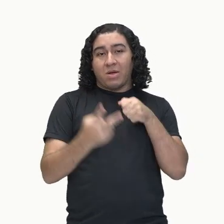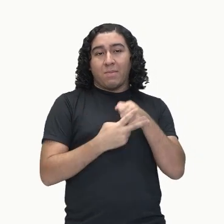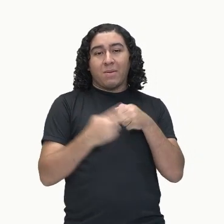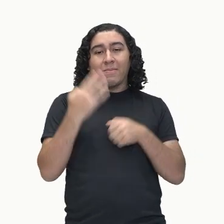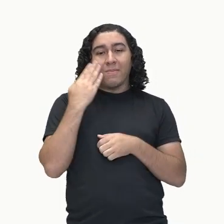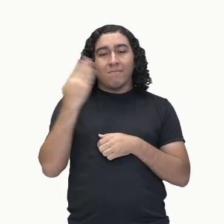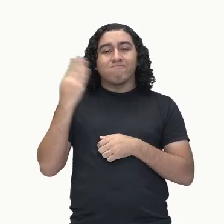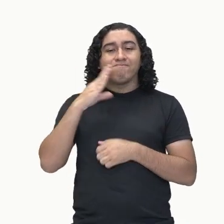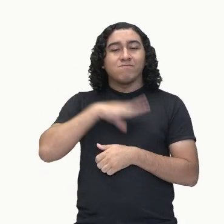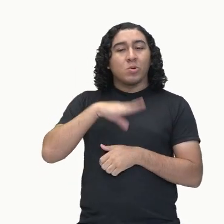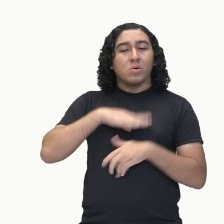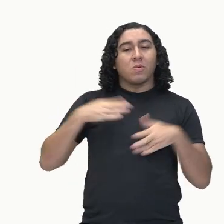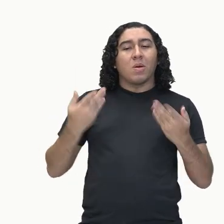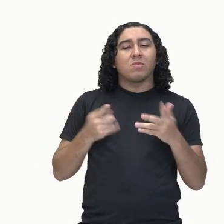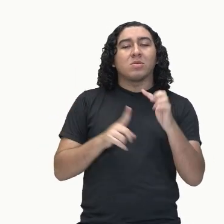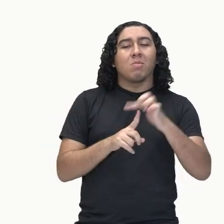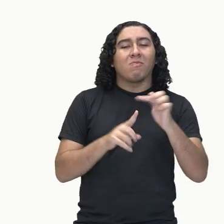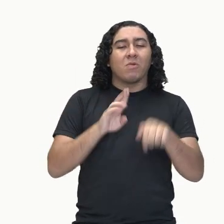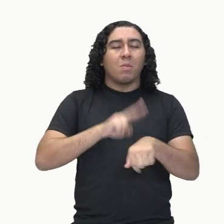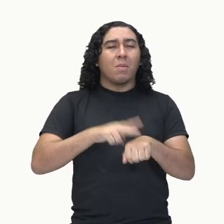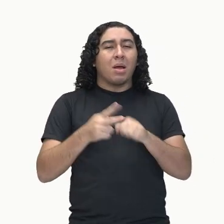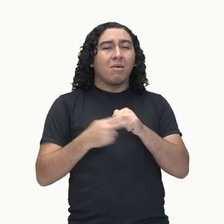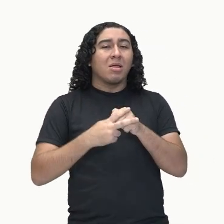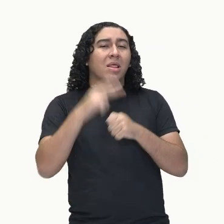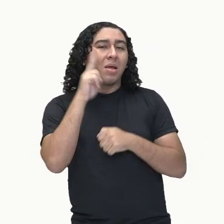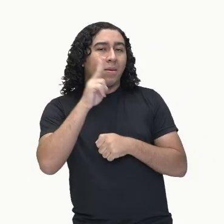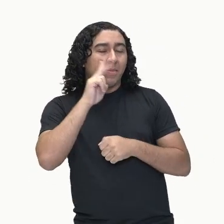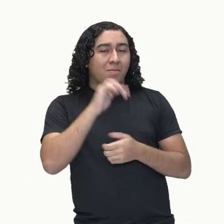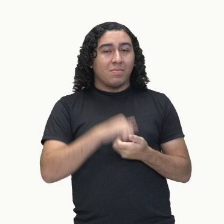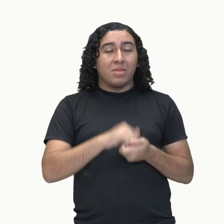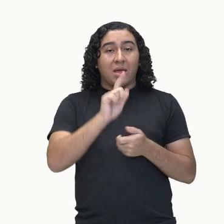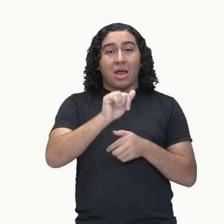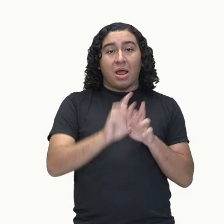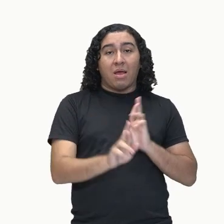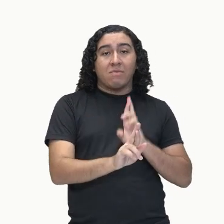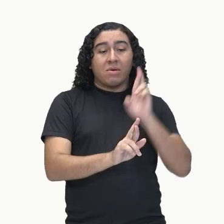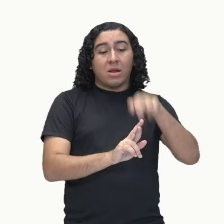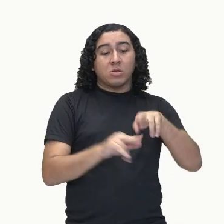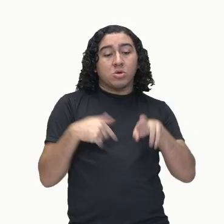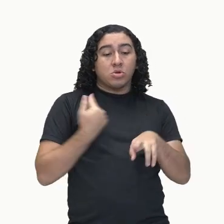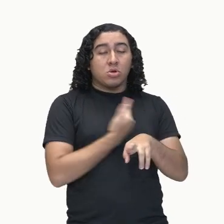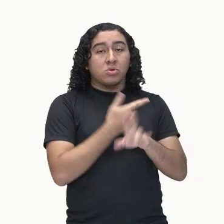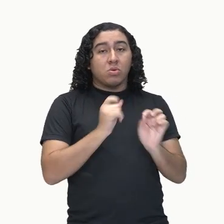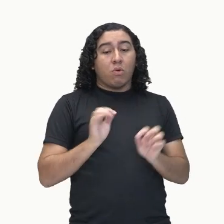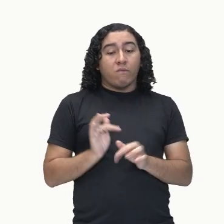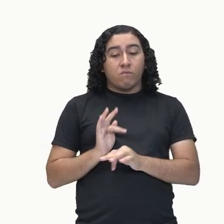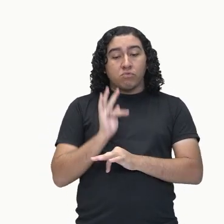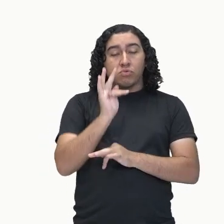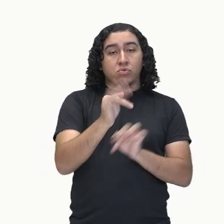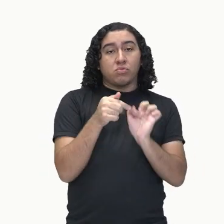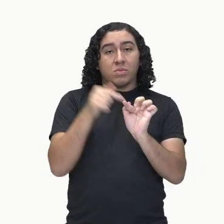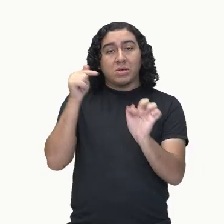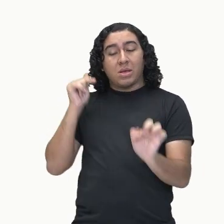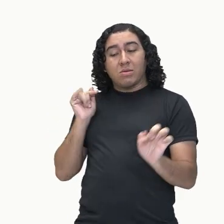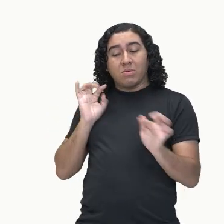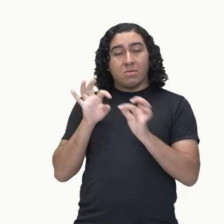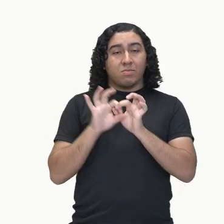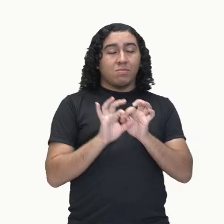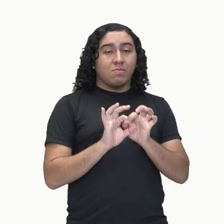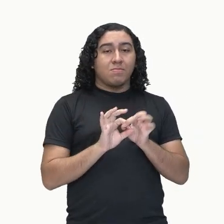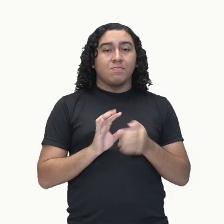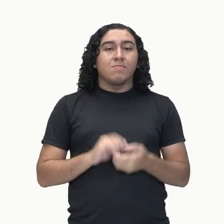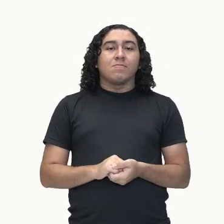portuguesa é o que mesmo que eu falei para vocês é o referente ao nosso futuro do pretérito muito